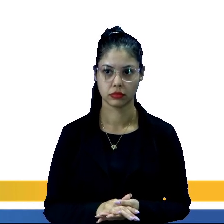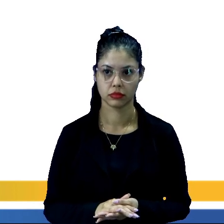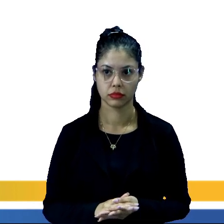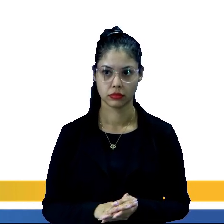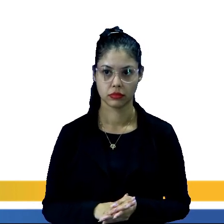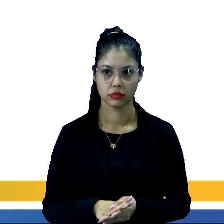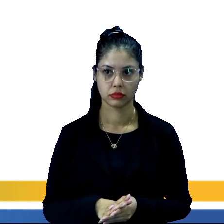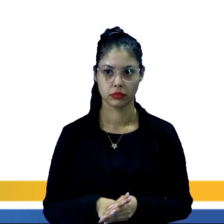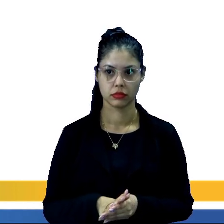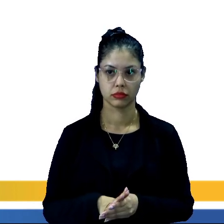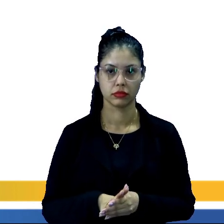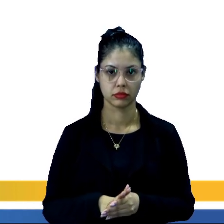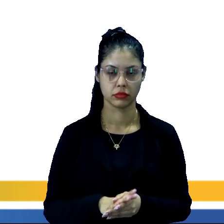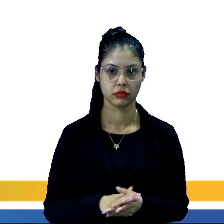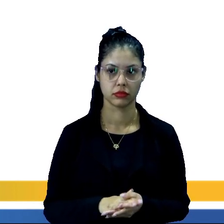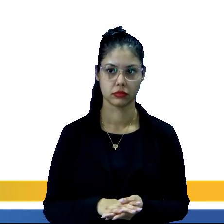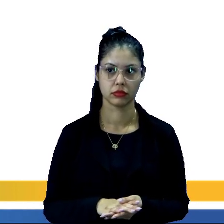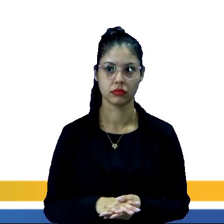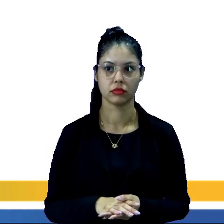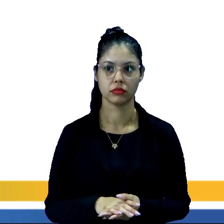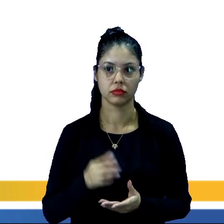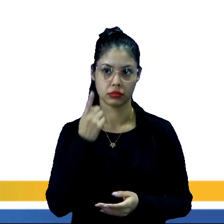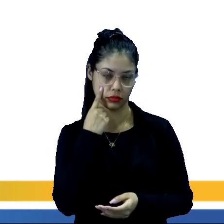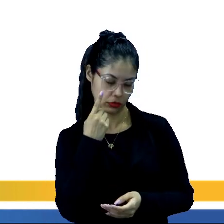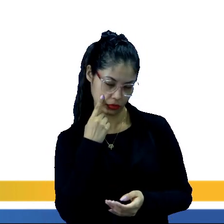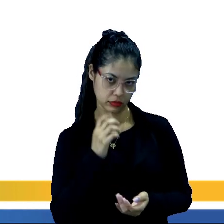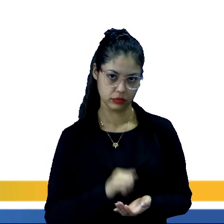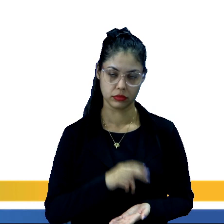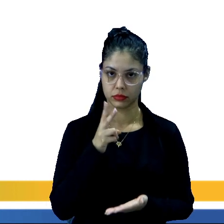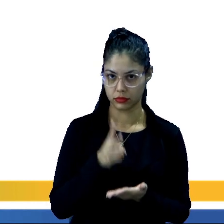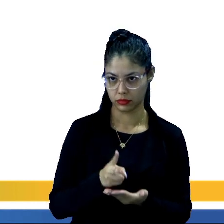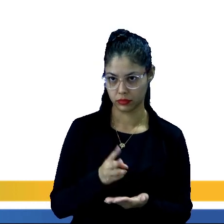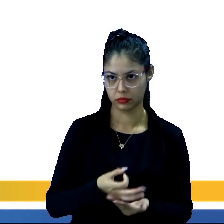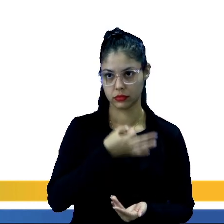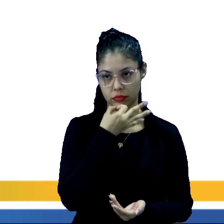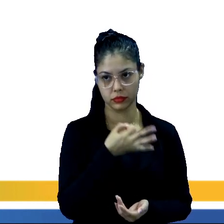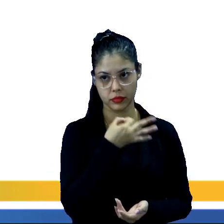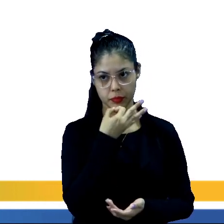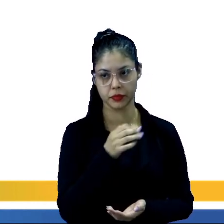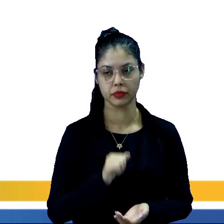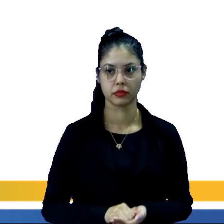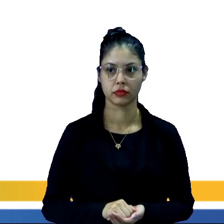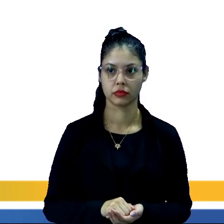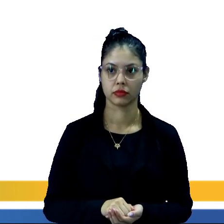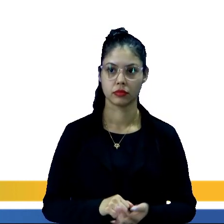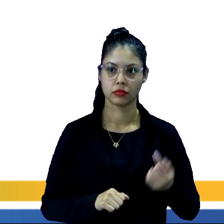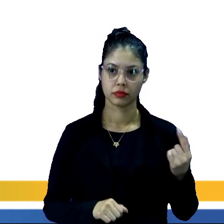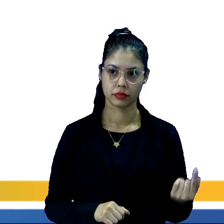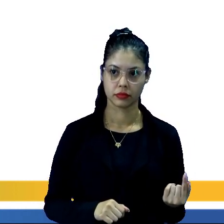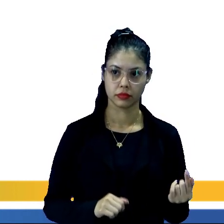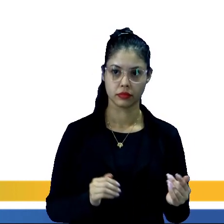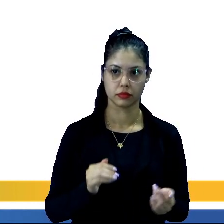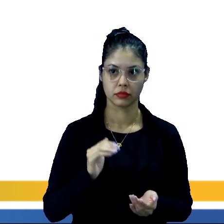milhões de pessoas não podem estar equivocadas. Observem, a mesma justificativa que foi do cara para